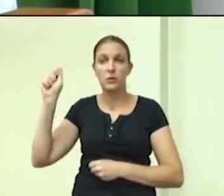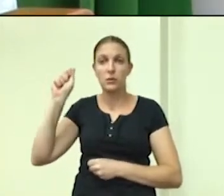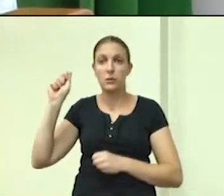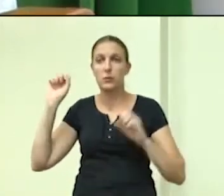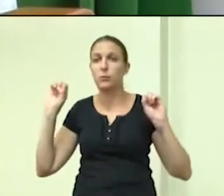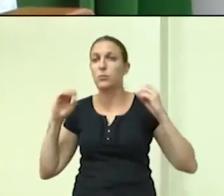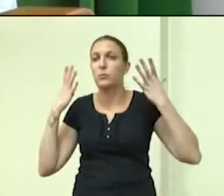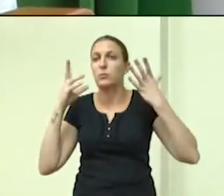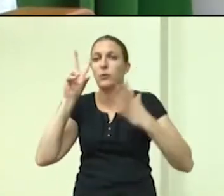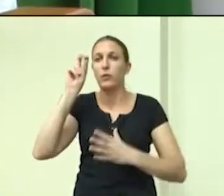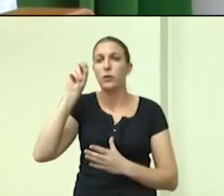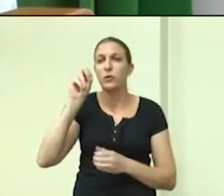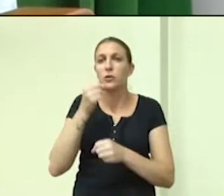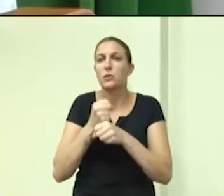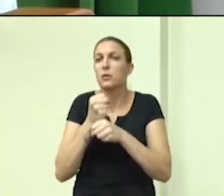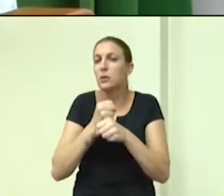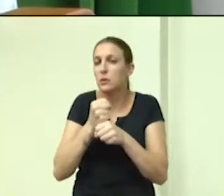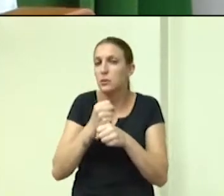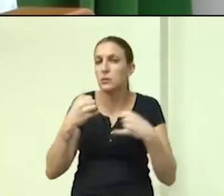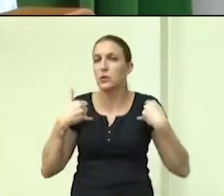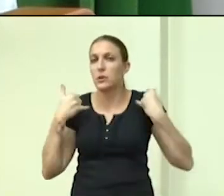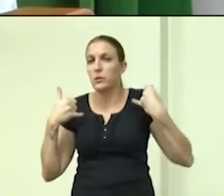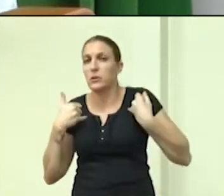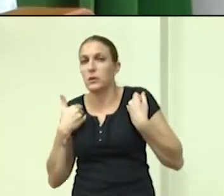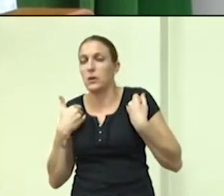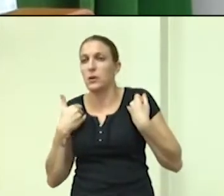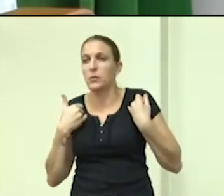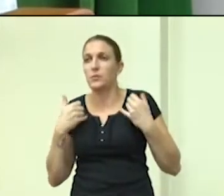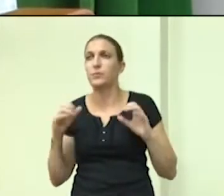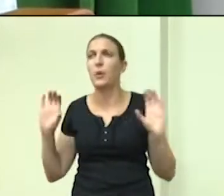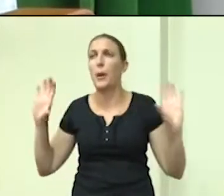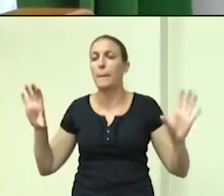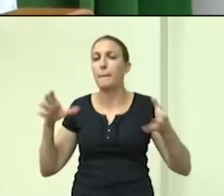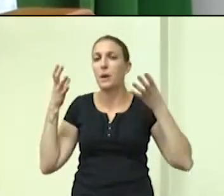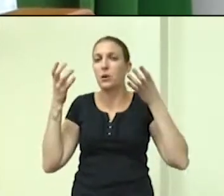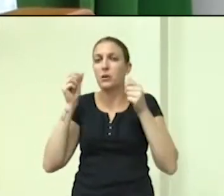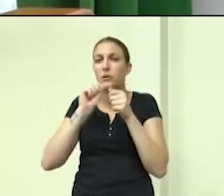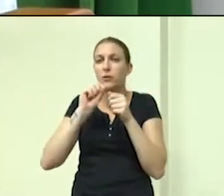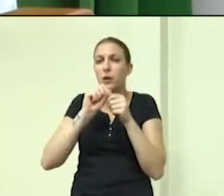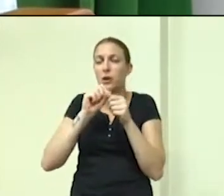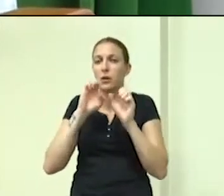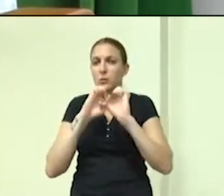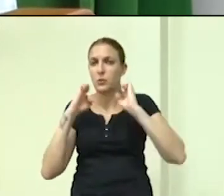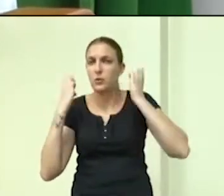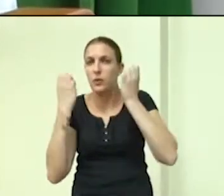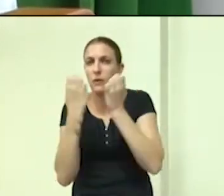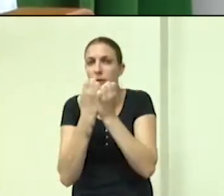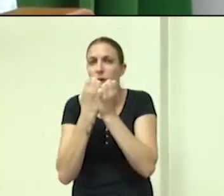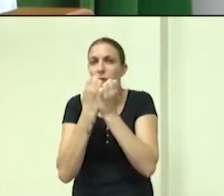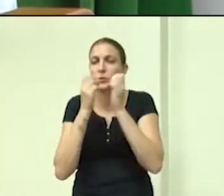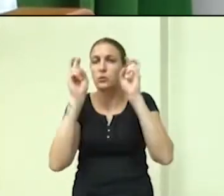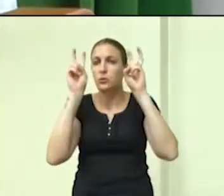fundação. E para celebrar essa data, realizaremos um dos maiores eventos da cultura afro-brasileira da nossa região.